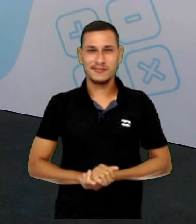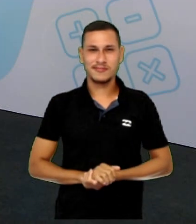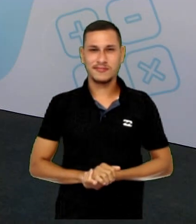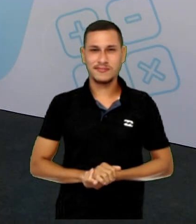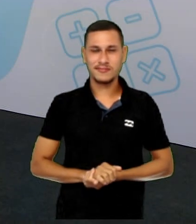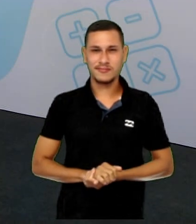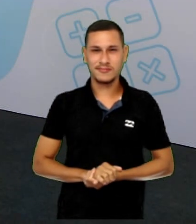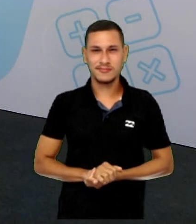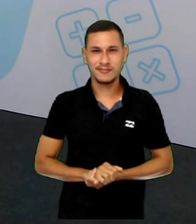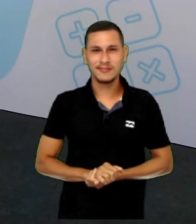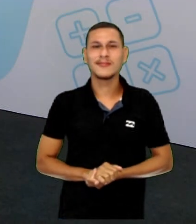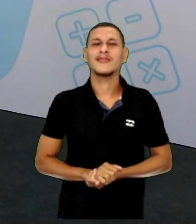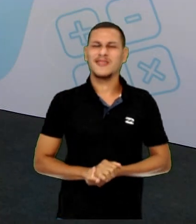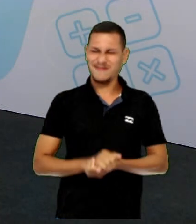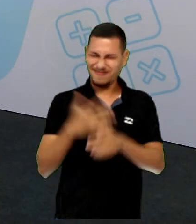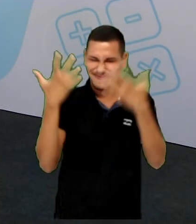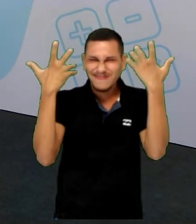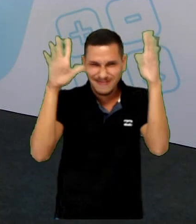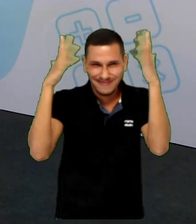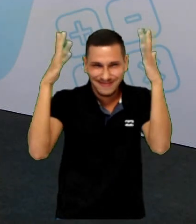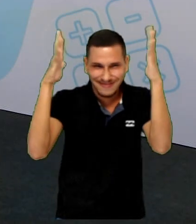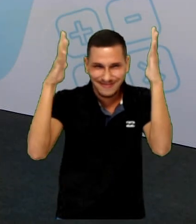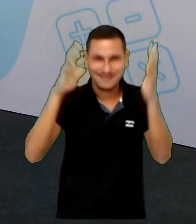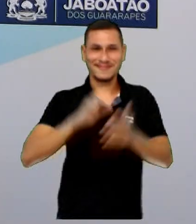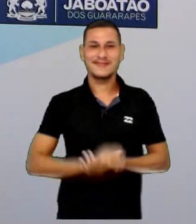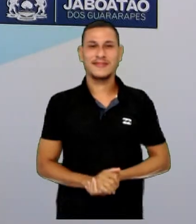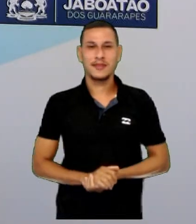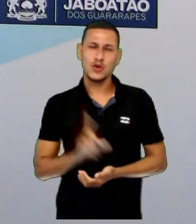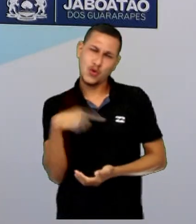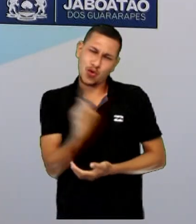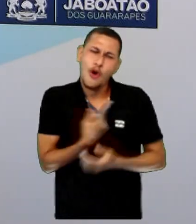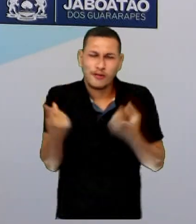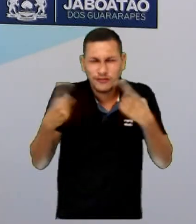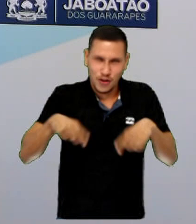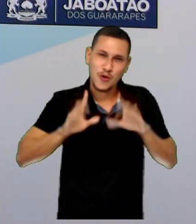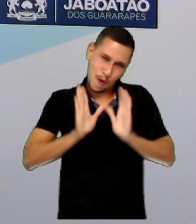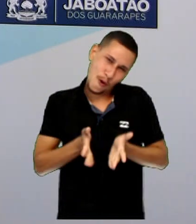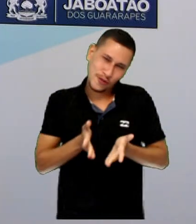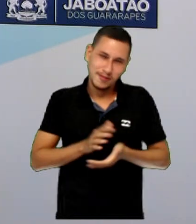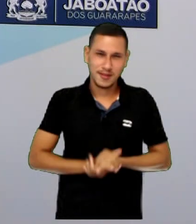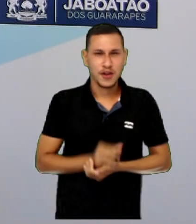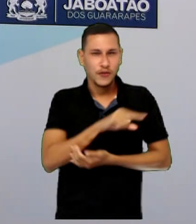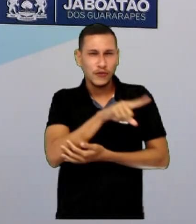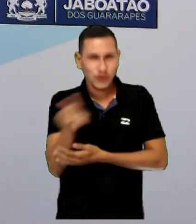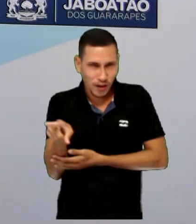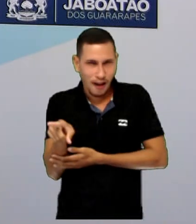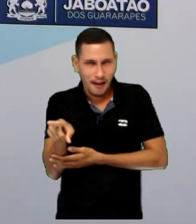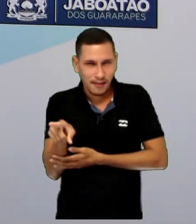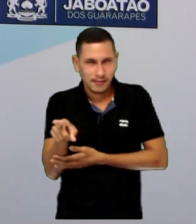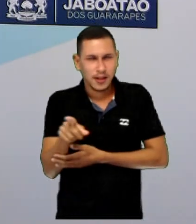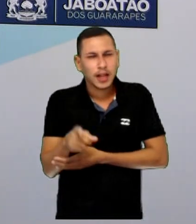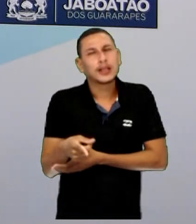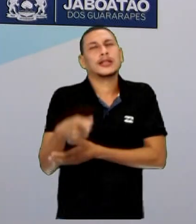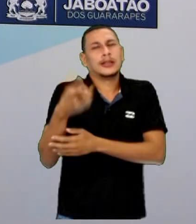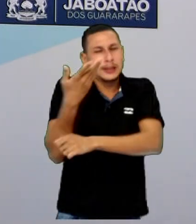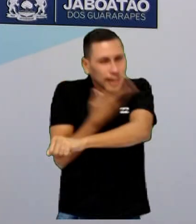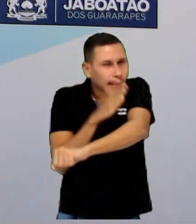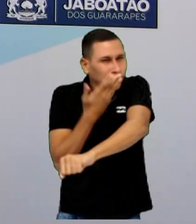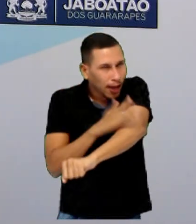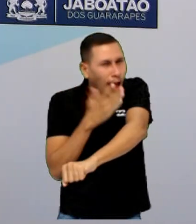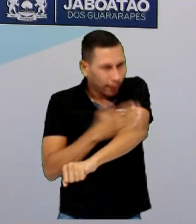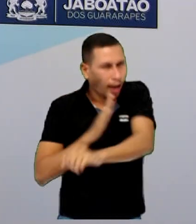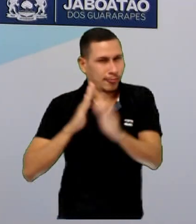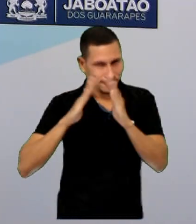R$ 500. Muito bem, esse é o nosso desafio de hoje. Vocês vão levar e treinar esse desafio